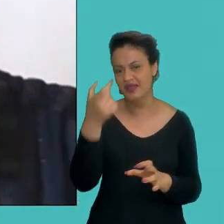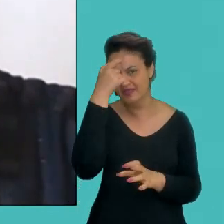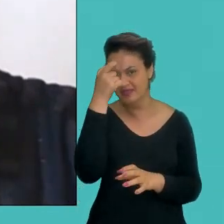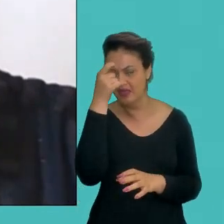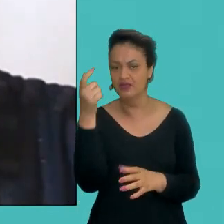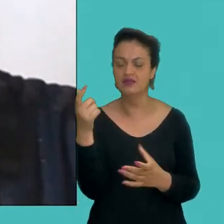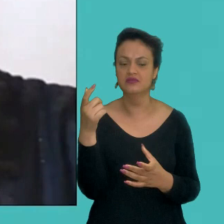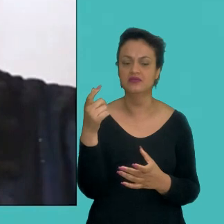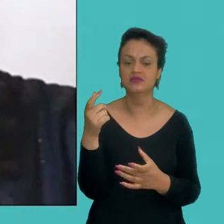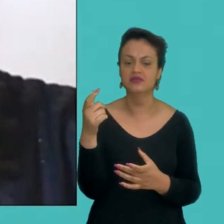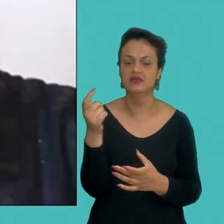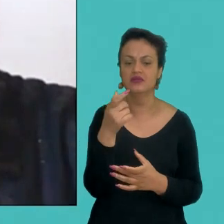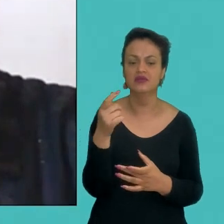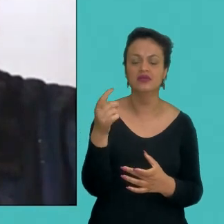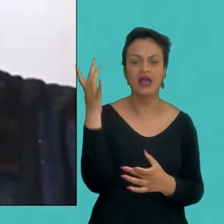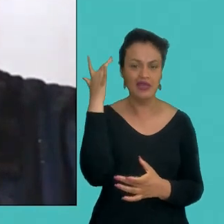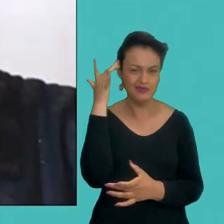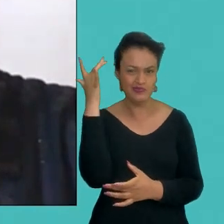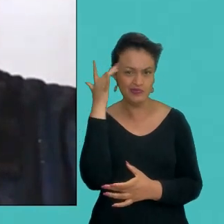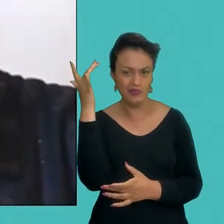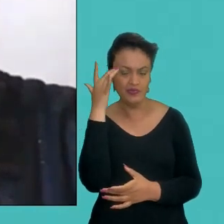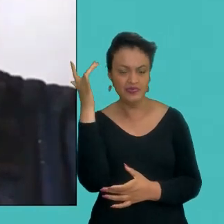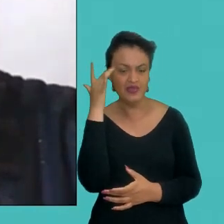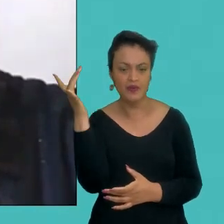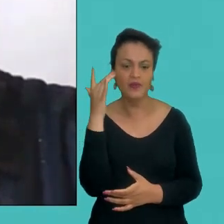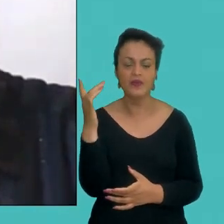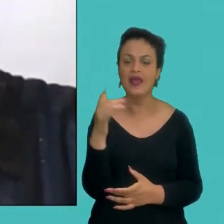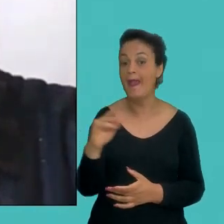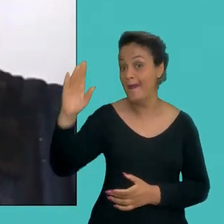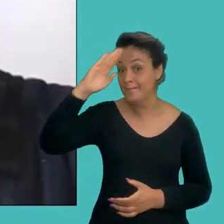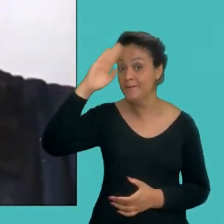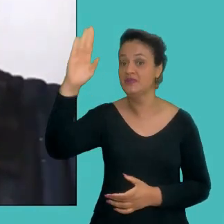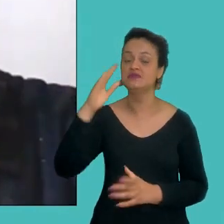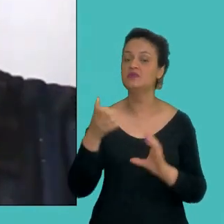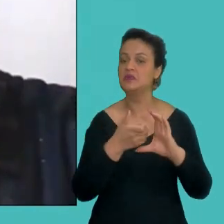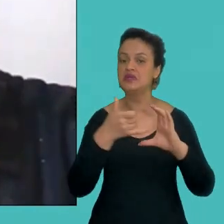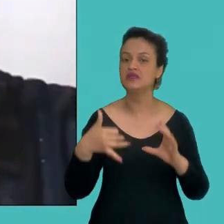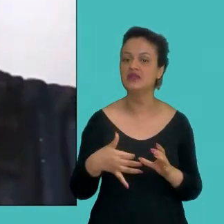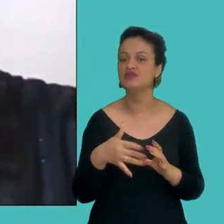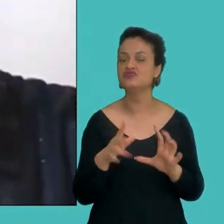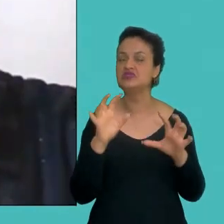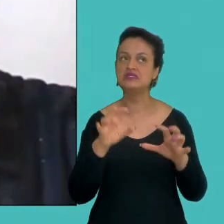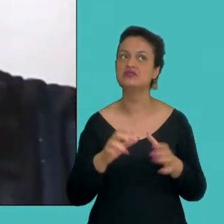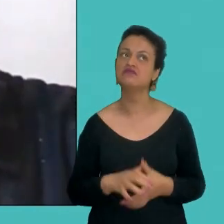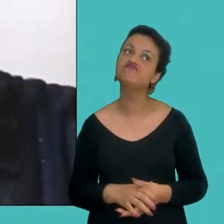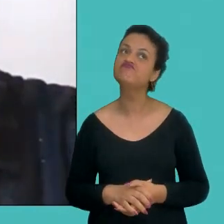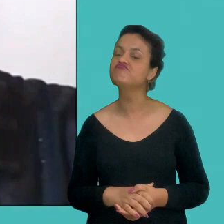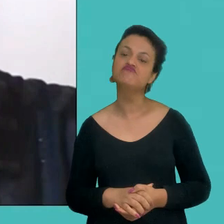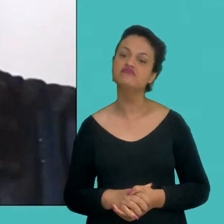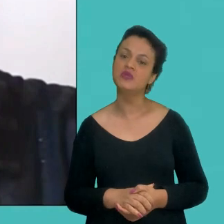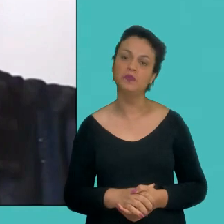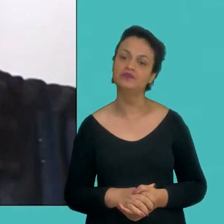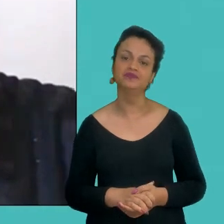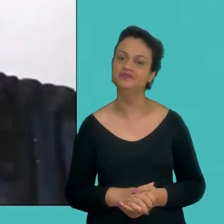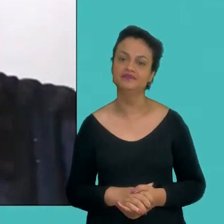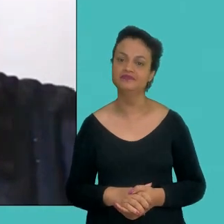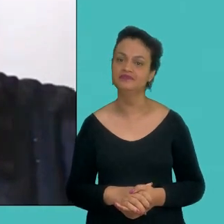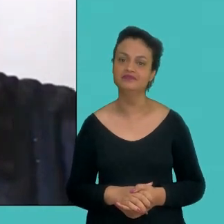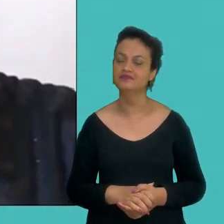no discurso imediato, entre aspas, racional, nunca é a principal característica desse tipo